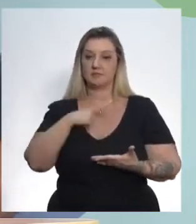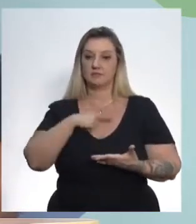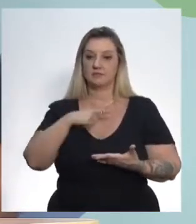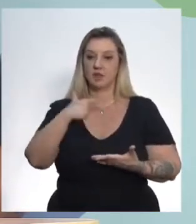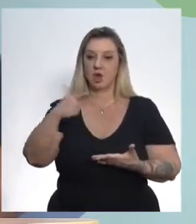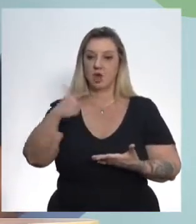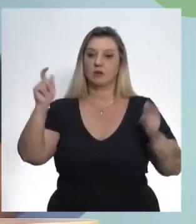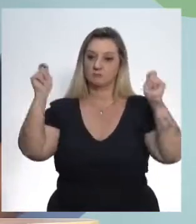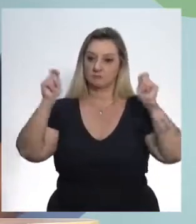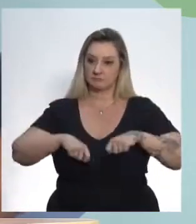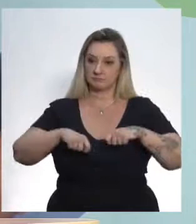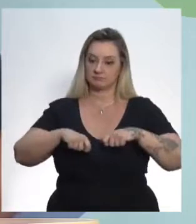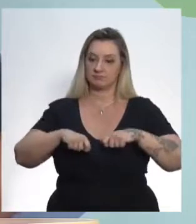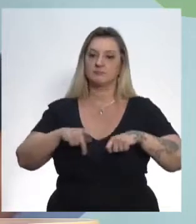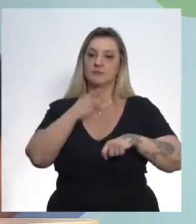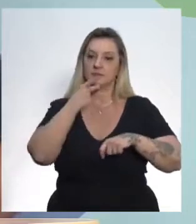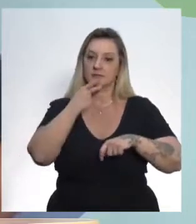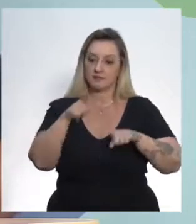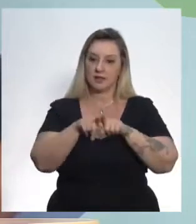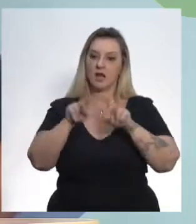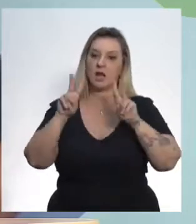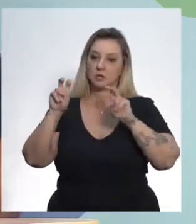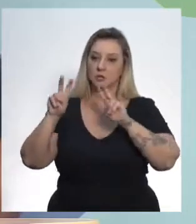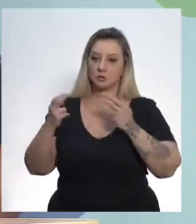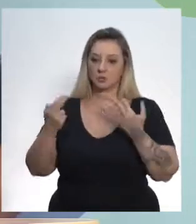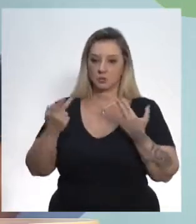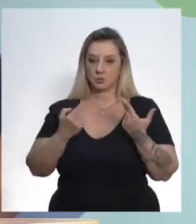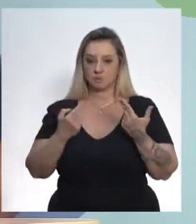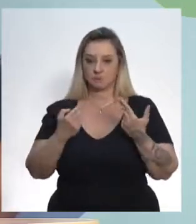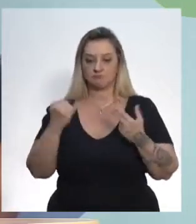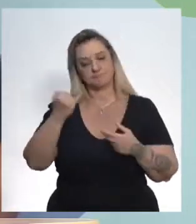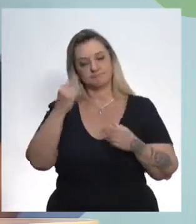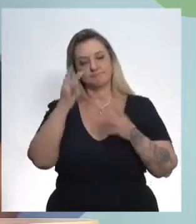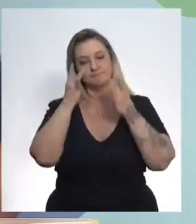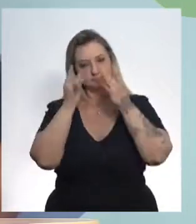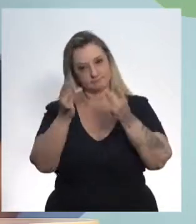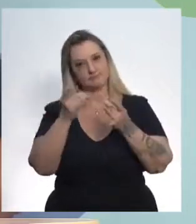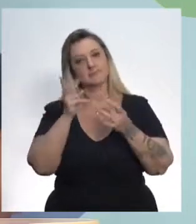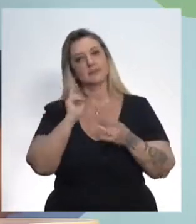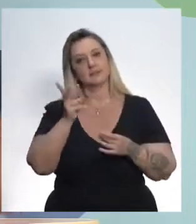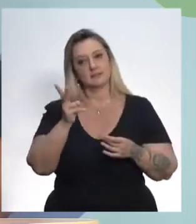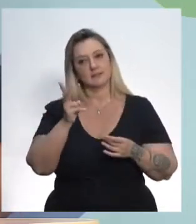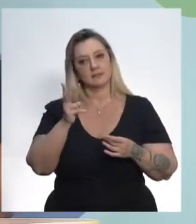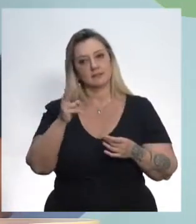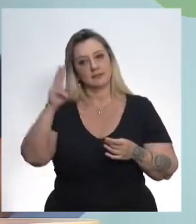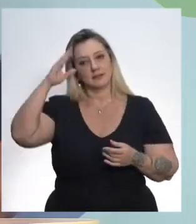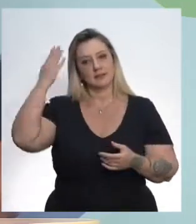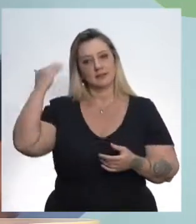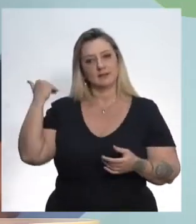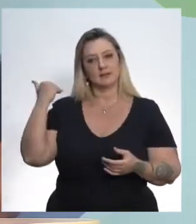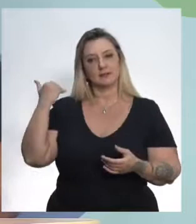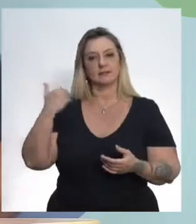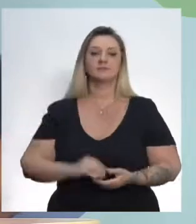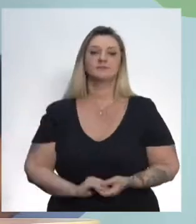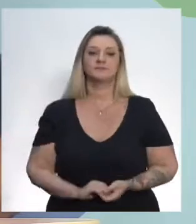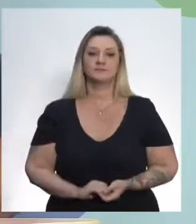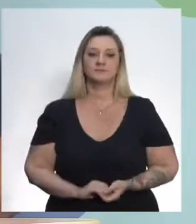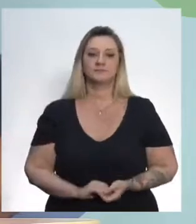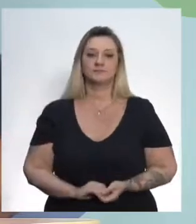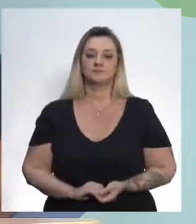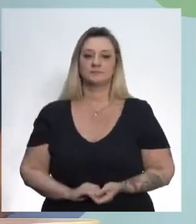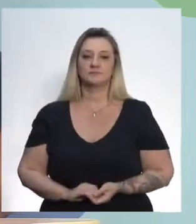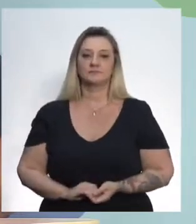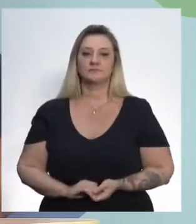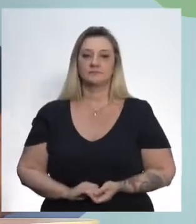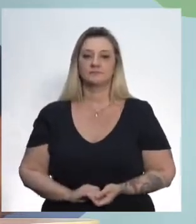outras habilidades que retratam esses assuntos aí. Então é importante prestar atenção e sempre estar relembrando o que nós estamos falando aqui. Dentro